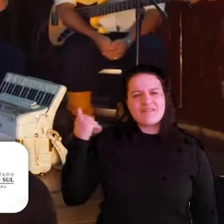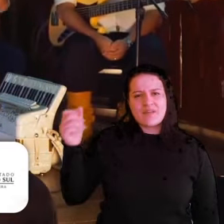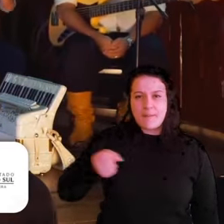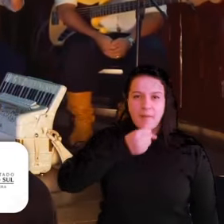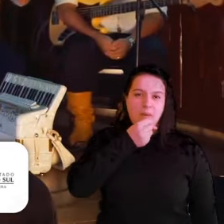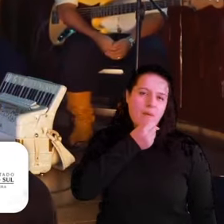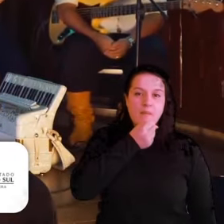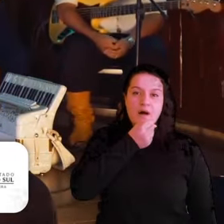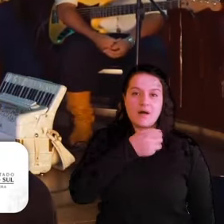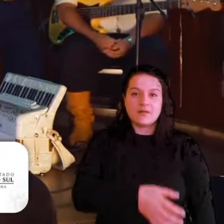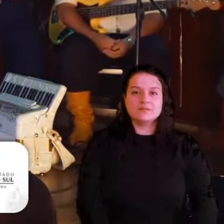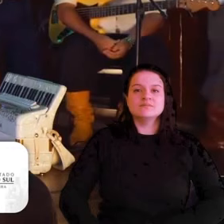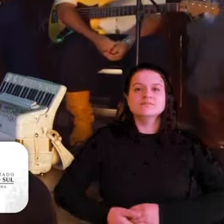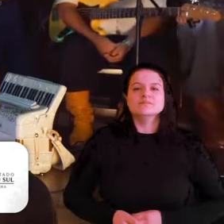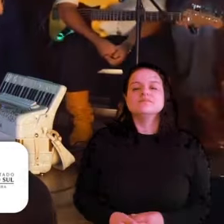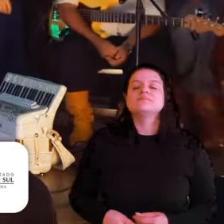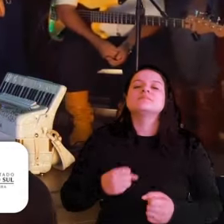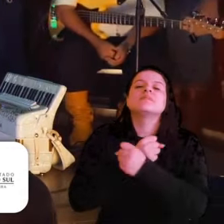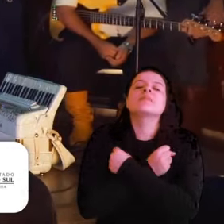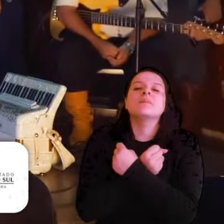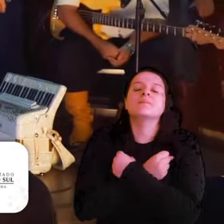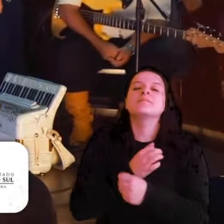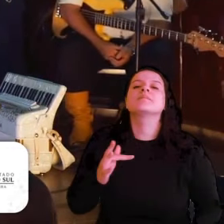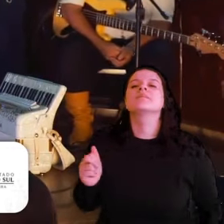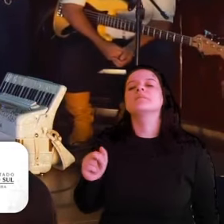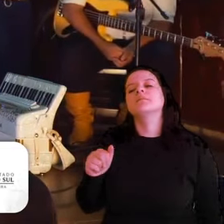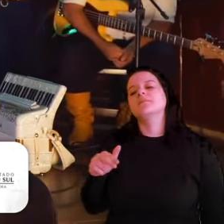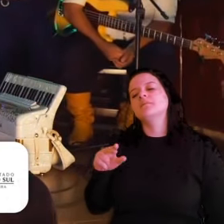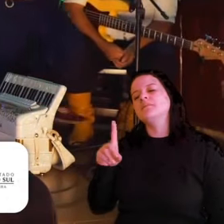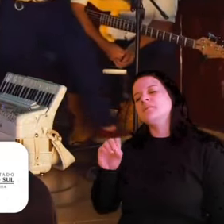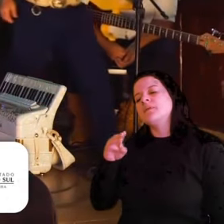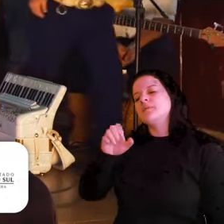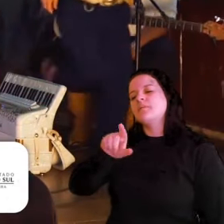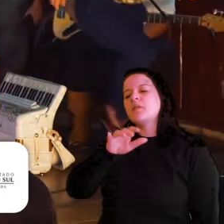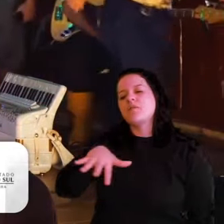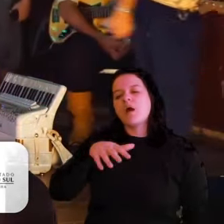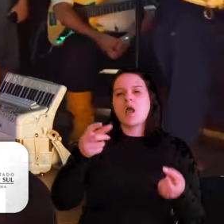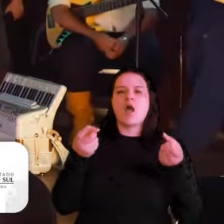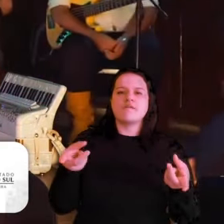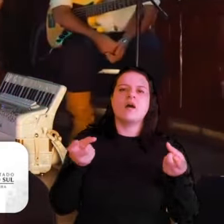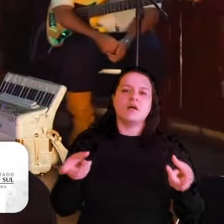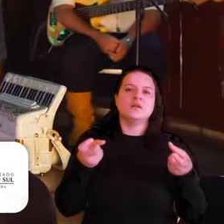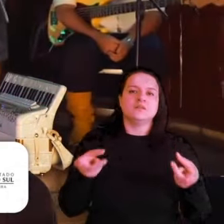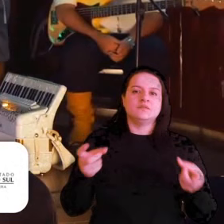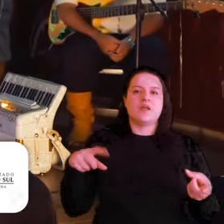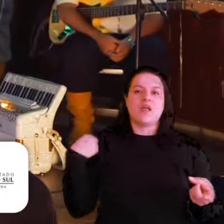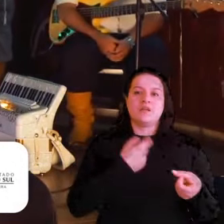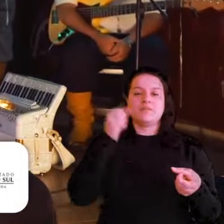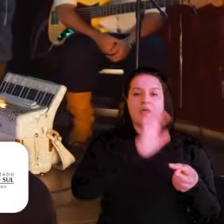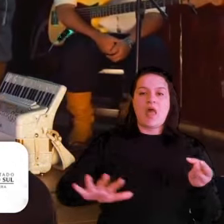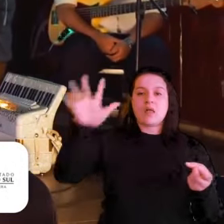ventos. Chega aqui, pega meu microfone e manda bala aí. Manda um abraço também pro Fernando, né? O Fernando Melo, departamento comercial,